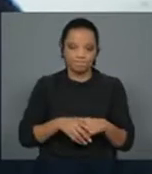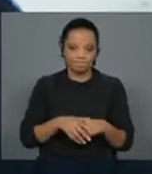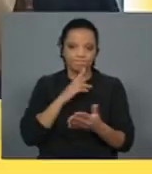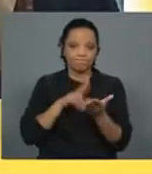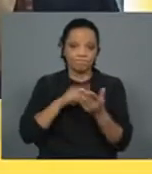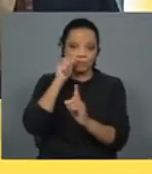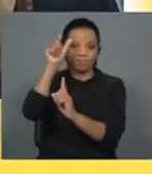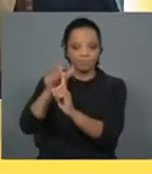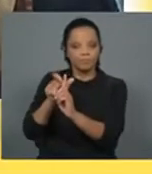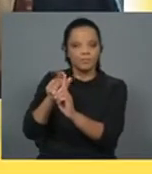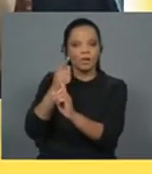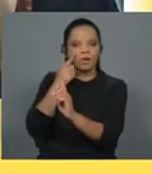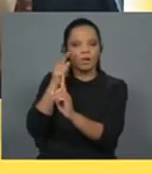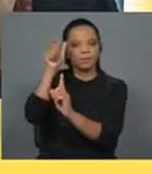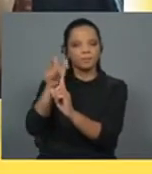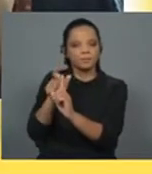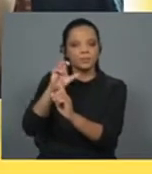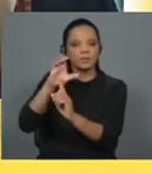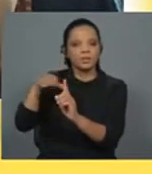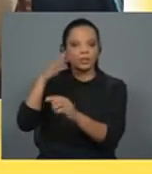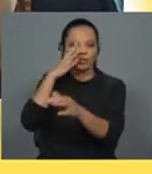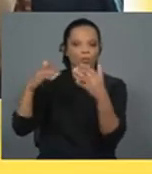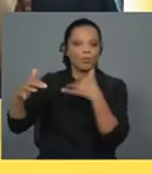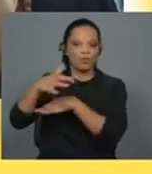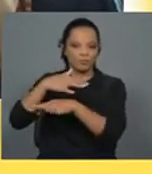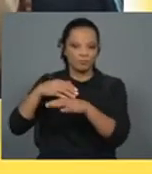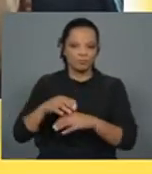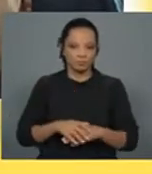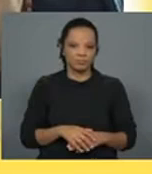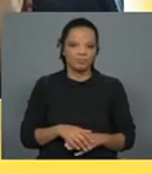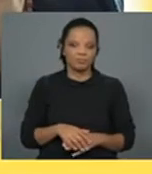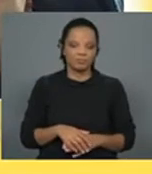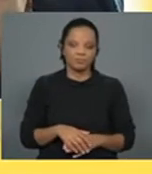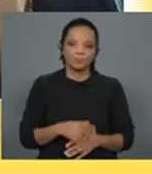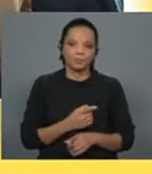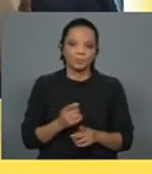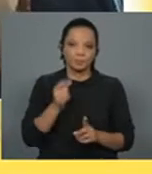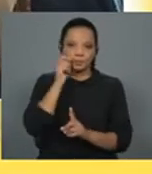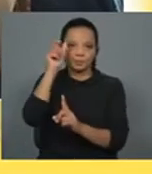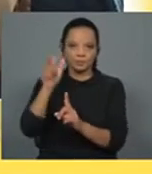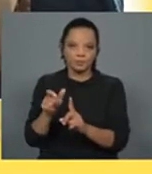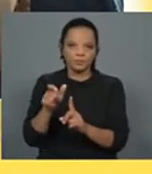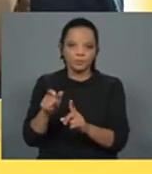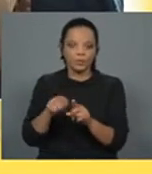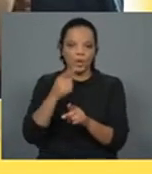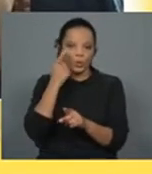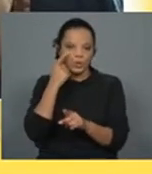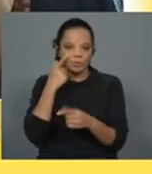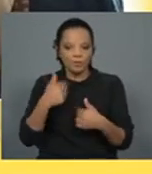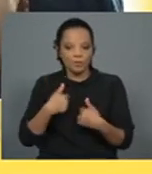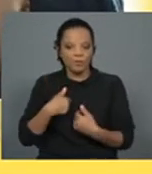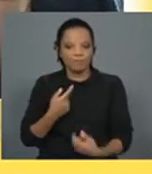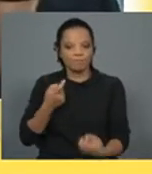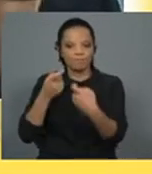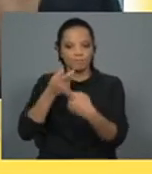acabou por ficar conhecido como cientista do povo, portanto, porque de facto ele colocava os seus conhecimentos ao serviço